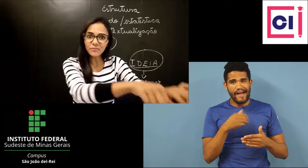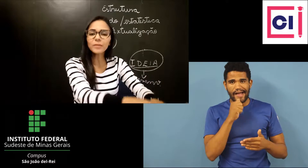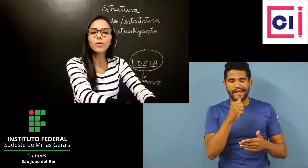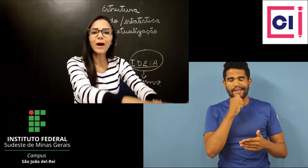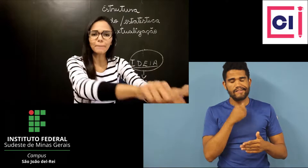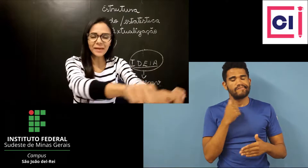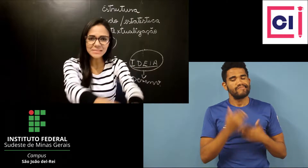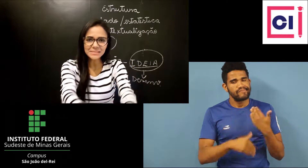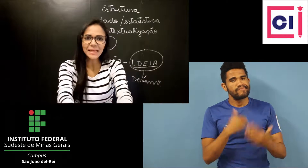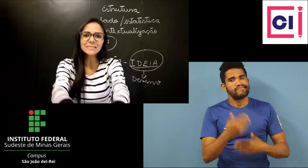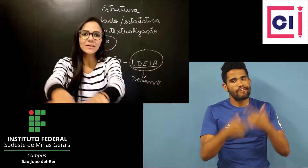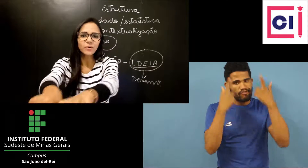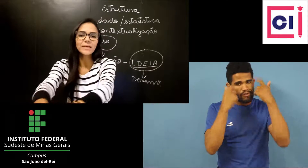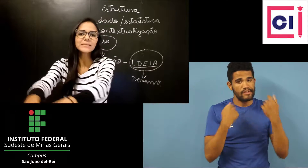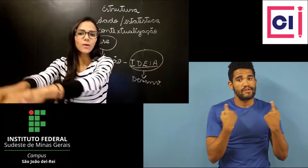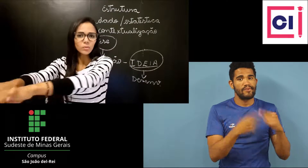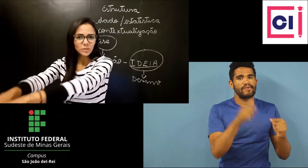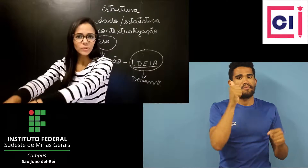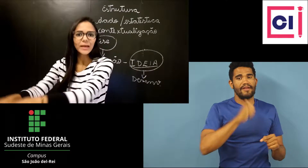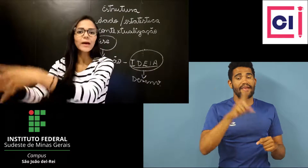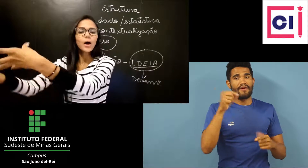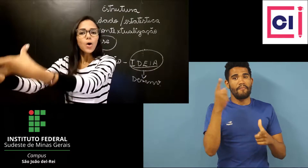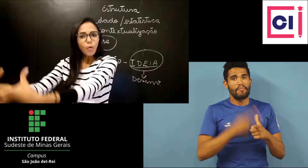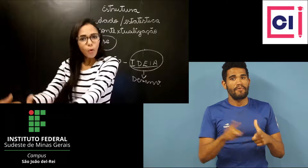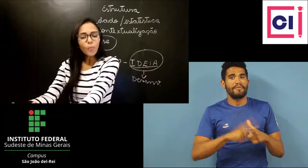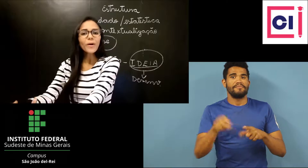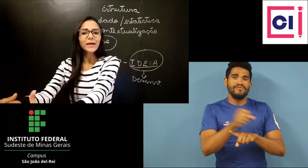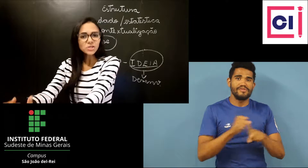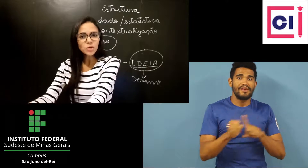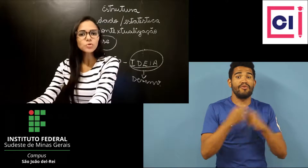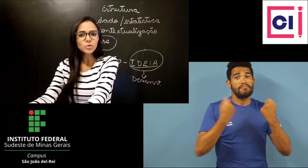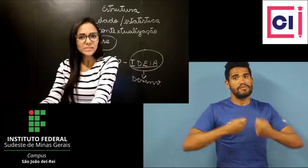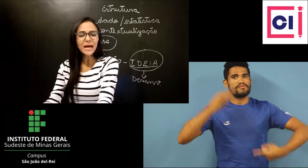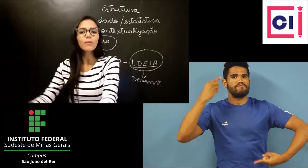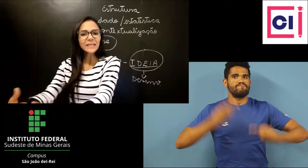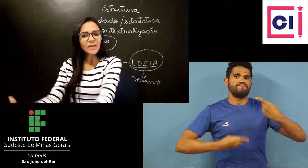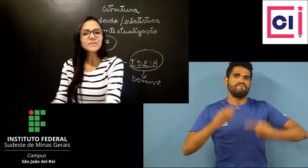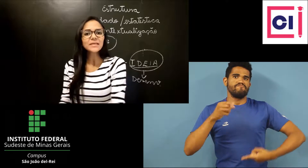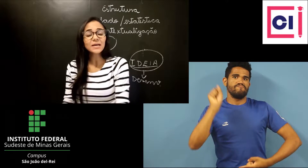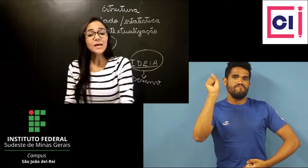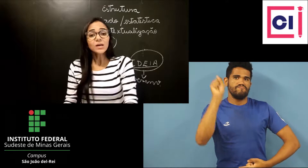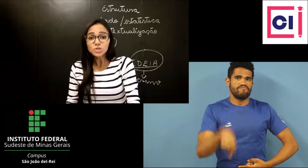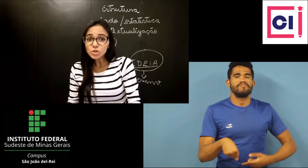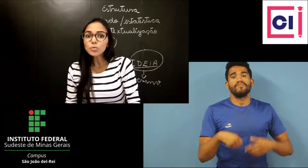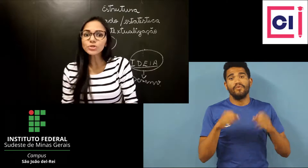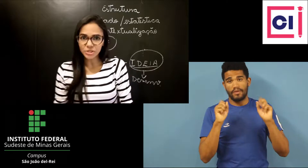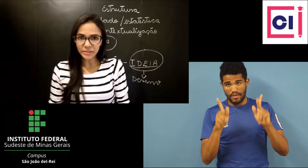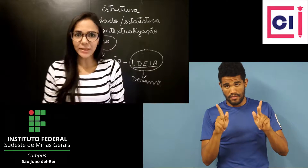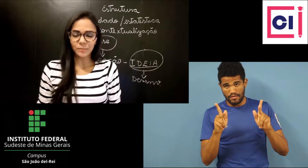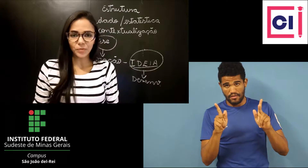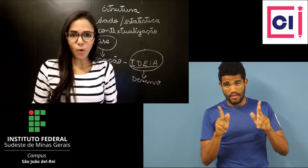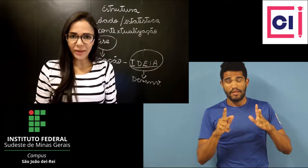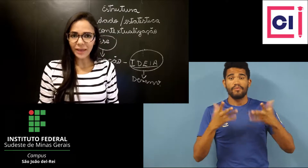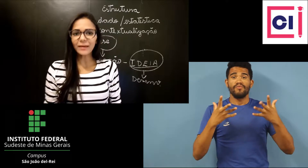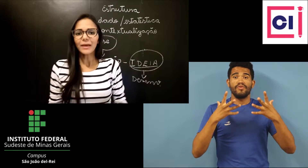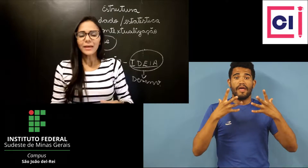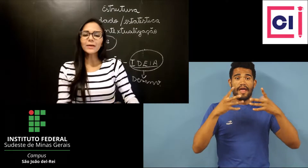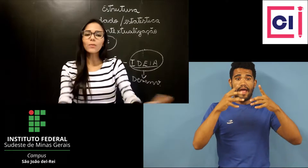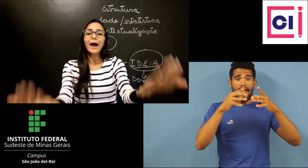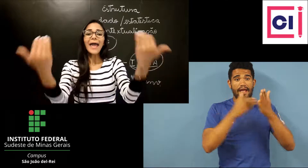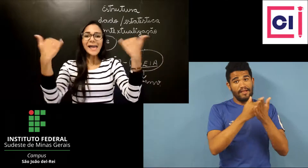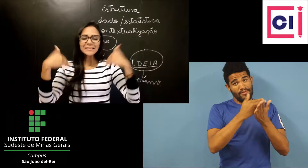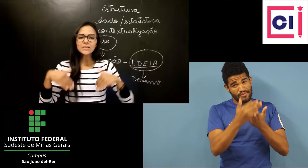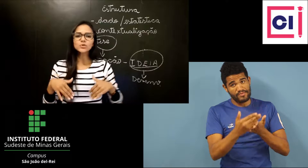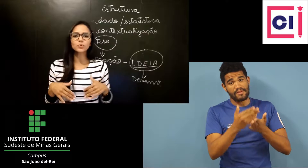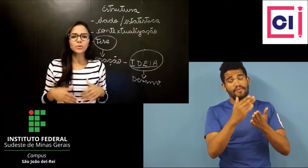que afirmam a persistência da violência contra a mulher como uma questão social que deve ser discutida, ok?